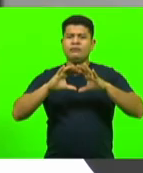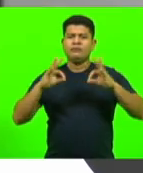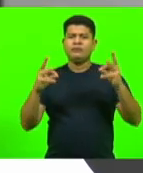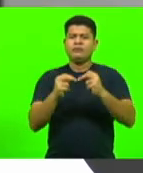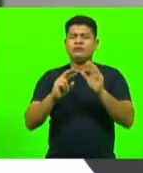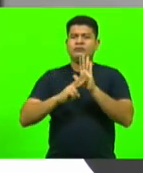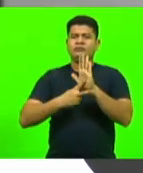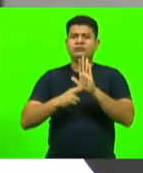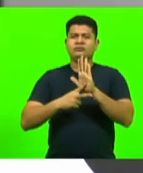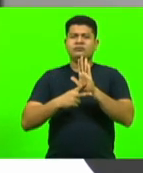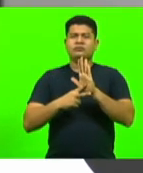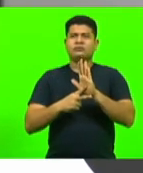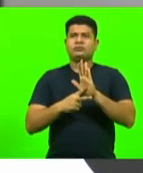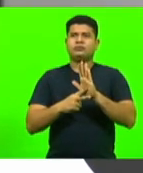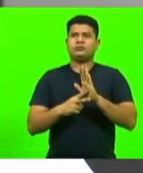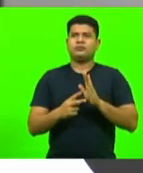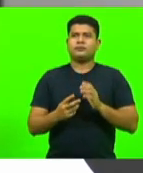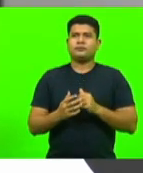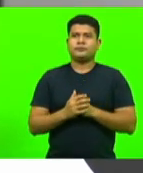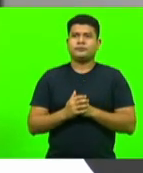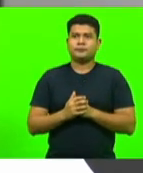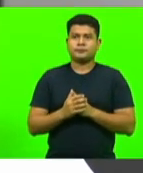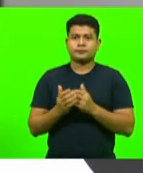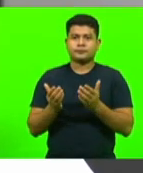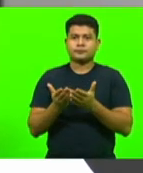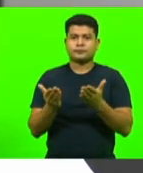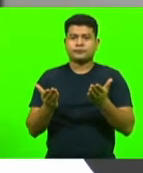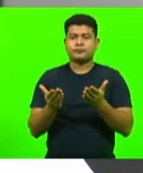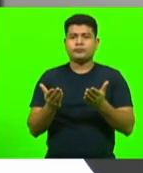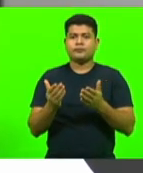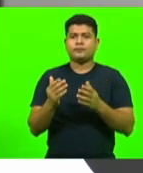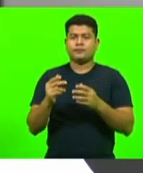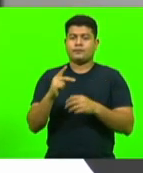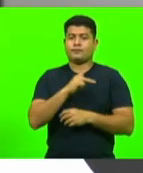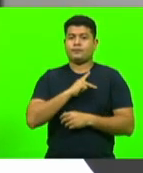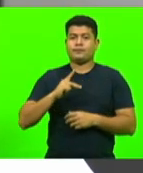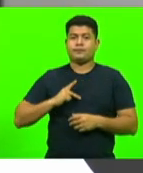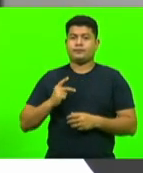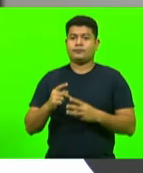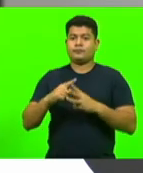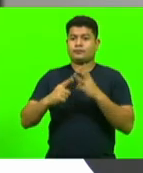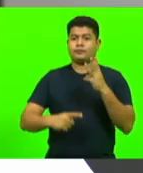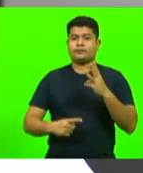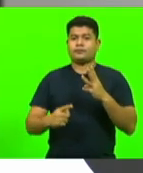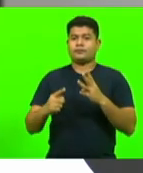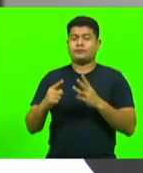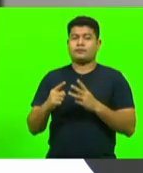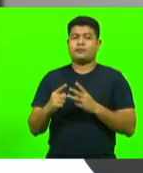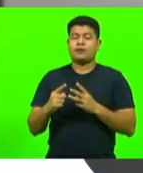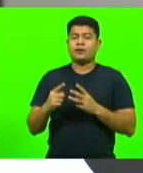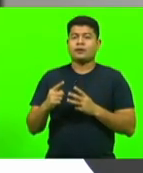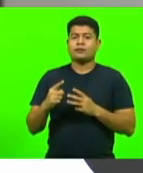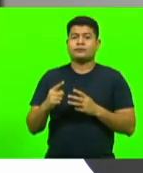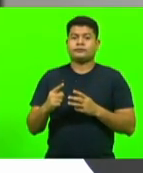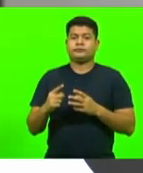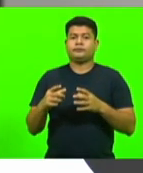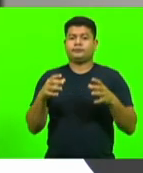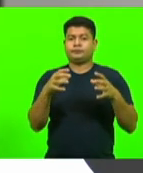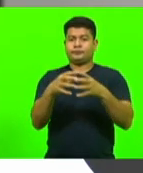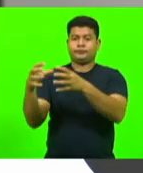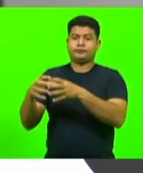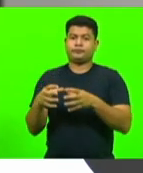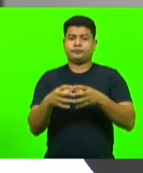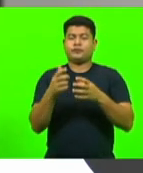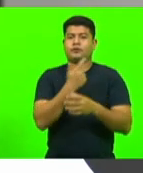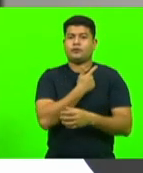sindicatos dos Servidores Públicos das três esferas o terceiro integrar todas as